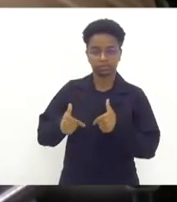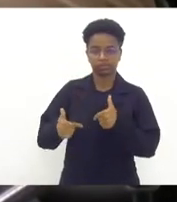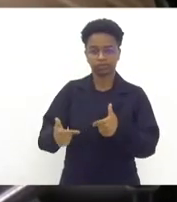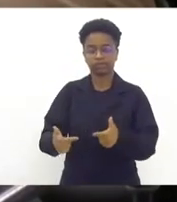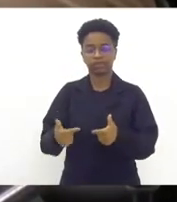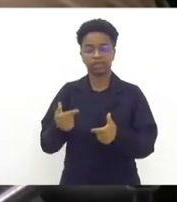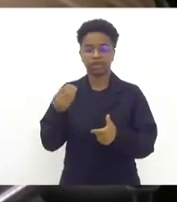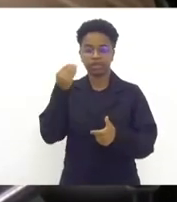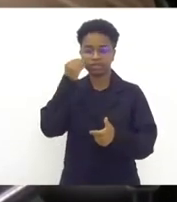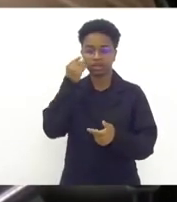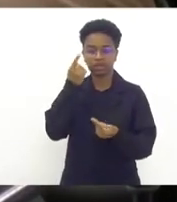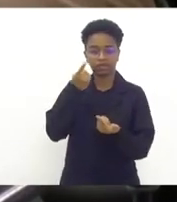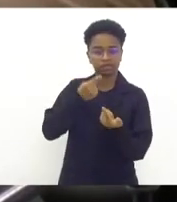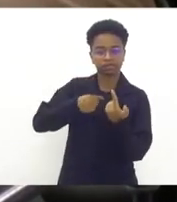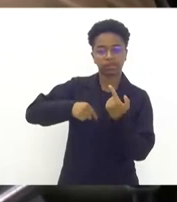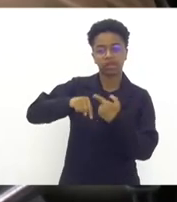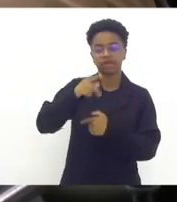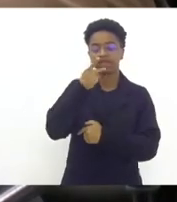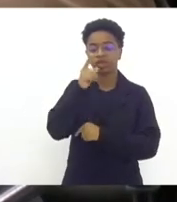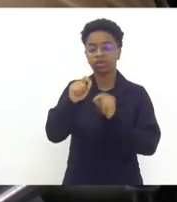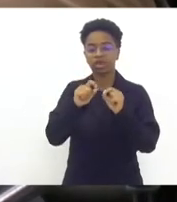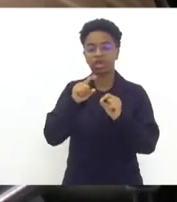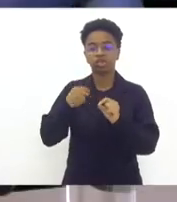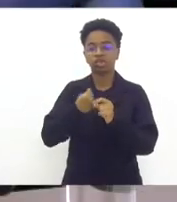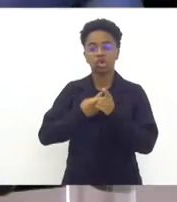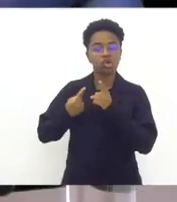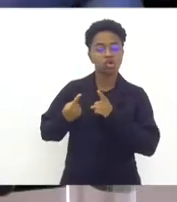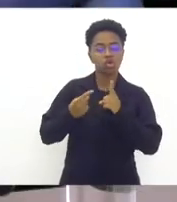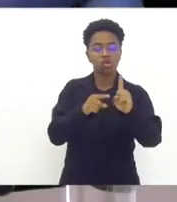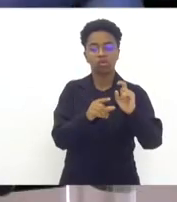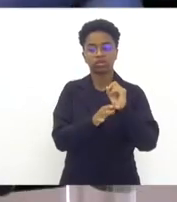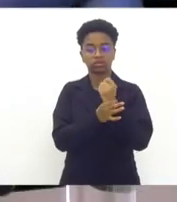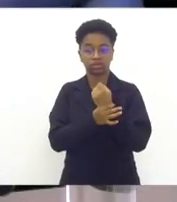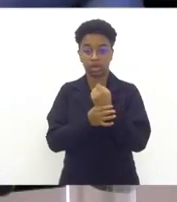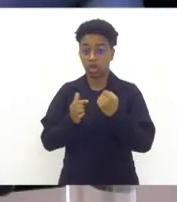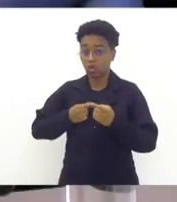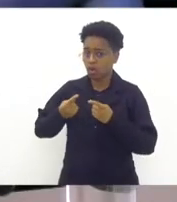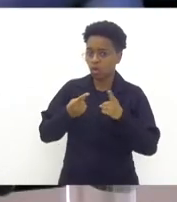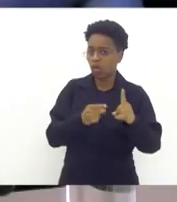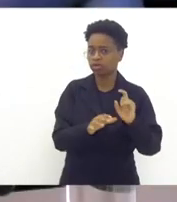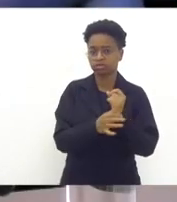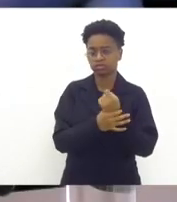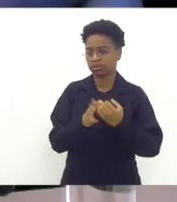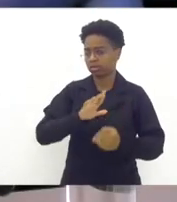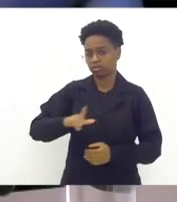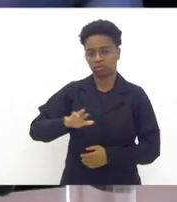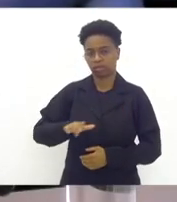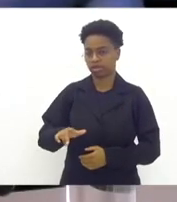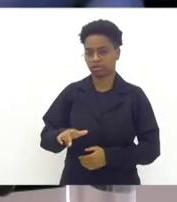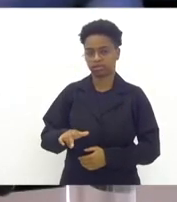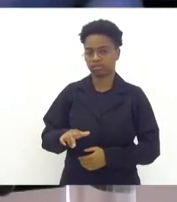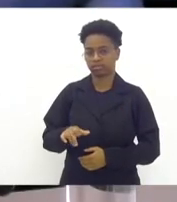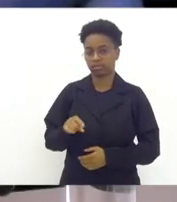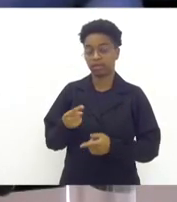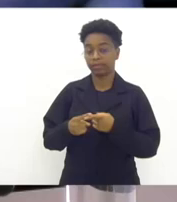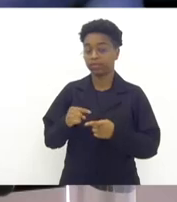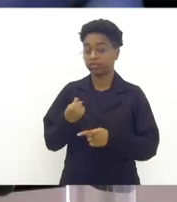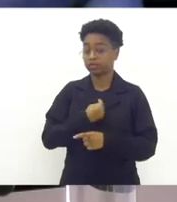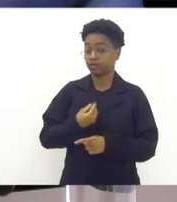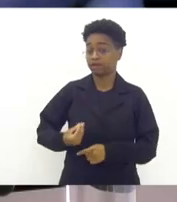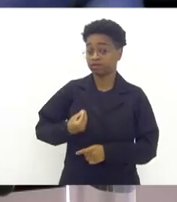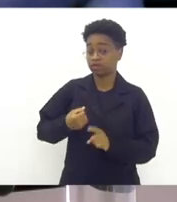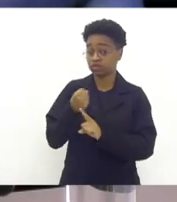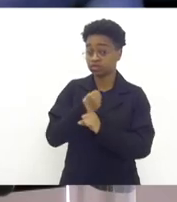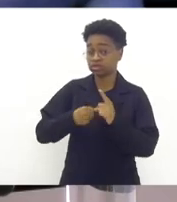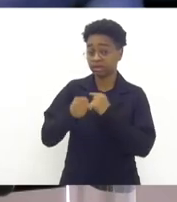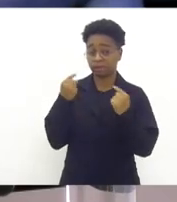malabarismo retórico de dizer que a gente é contra as forças de segurança. Nós não somos contra as forças de segurança. Nós vivemos numa sociedade cheia